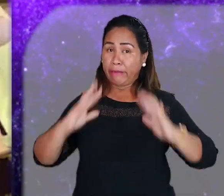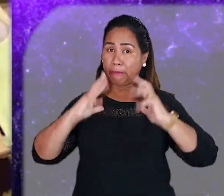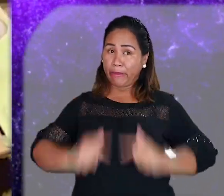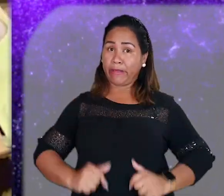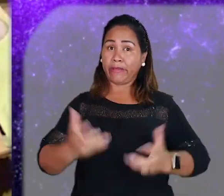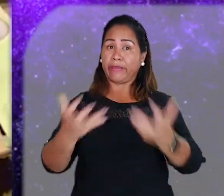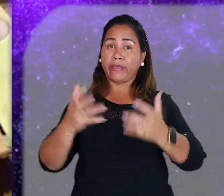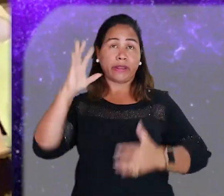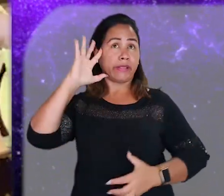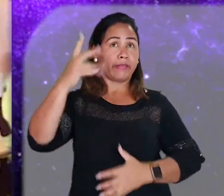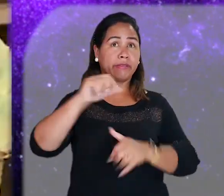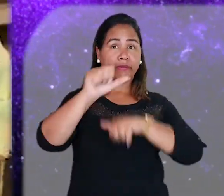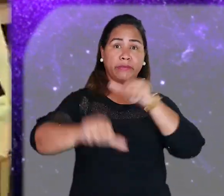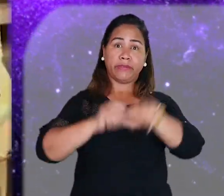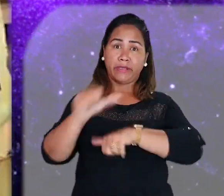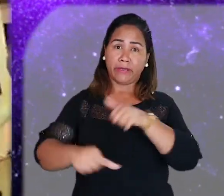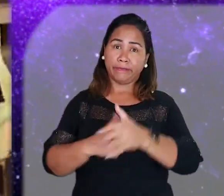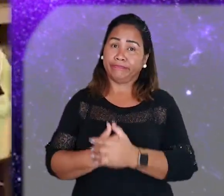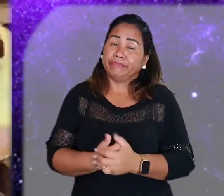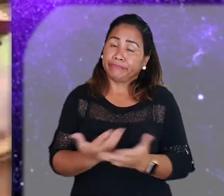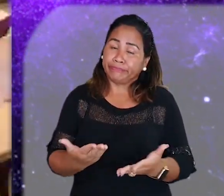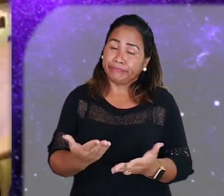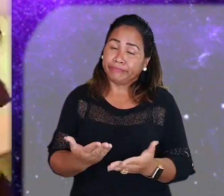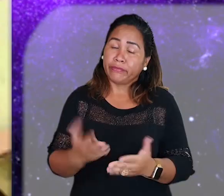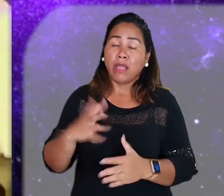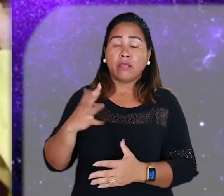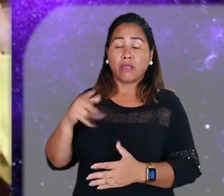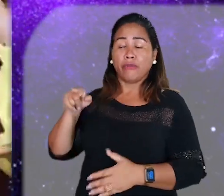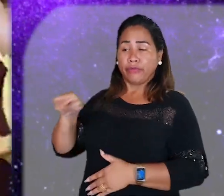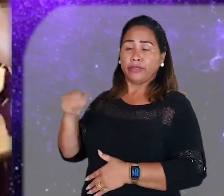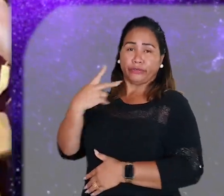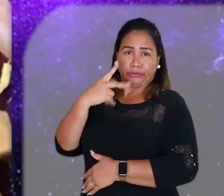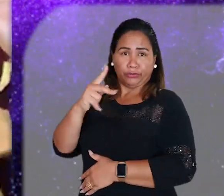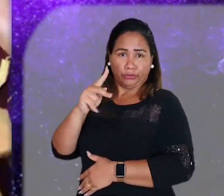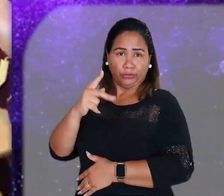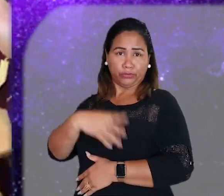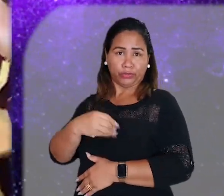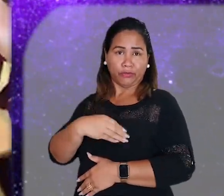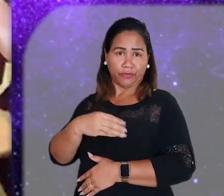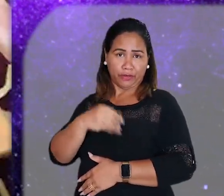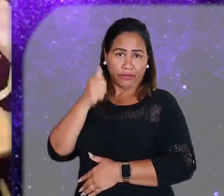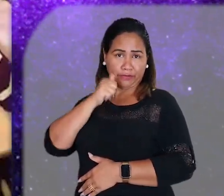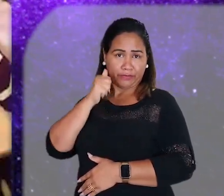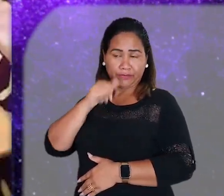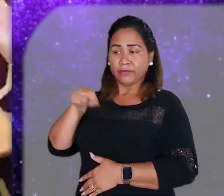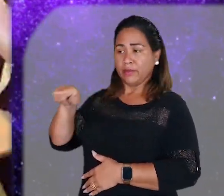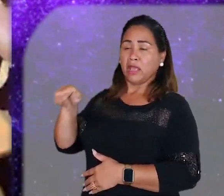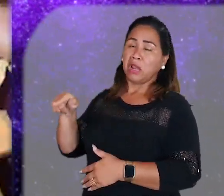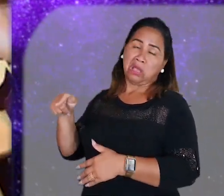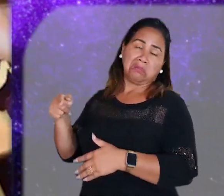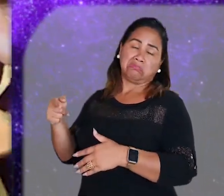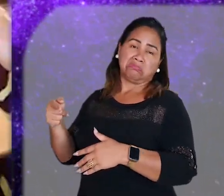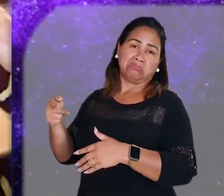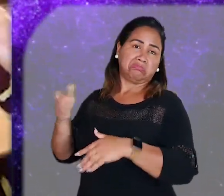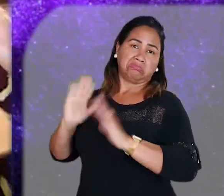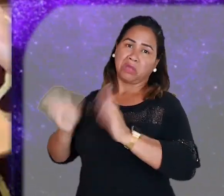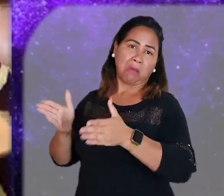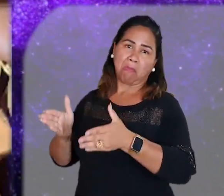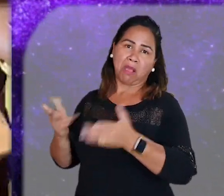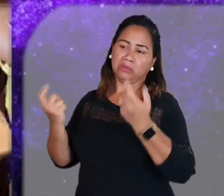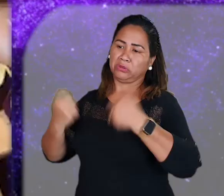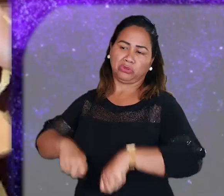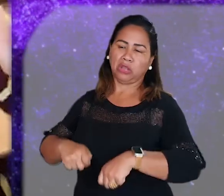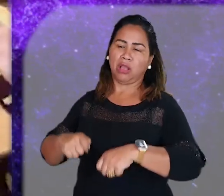até você mudar o que significa é vem dela vem pode ter vindo na memória ancestral pode ter vindo